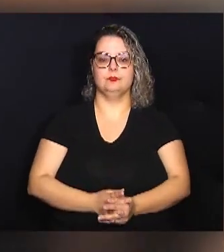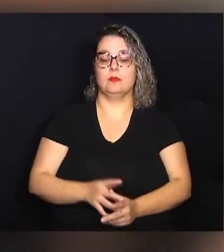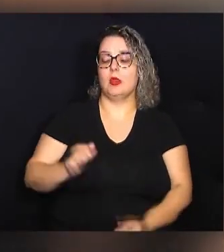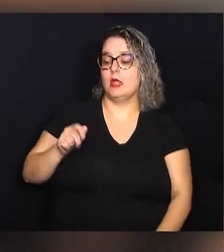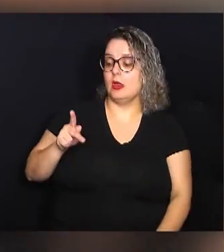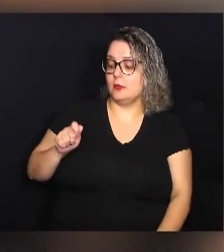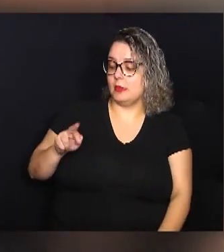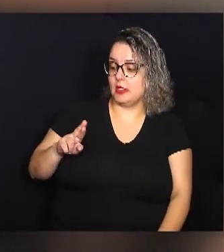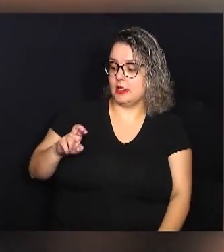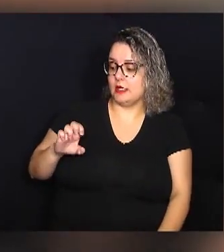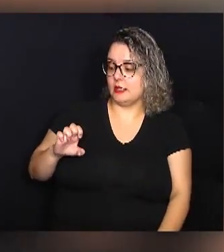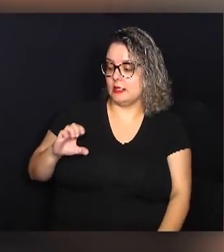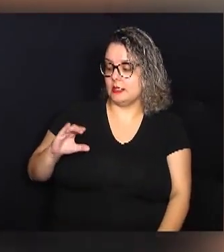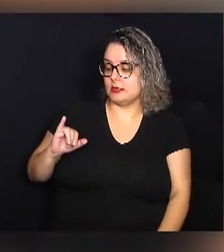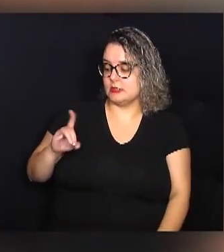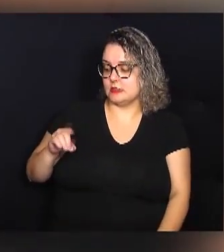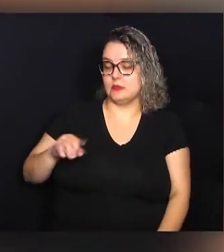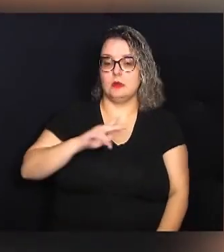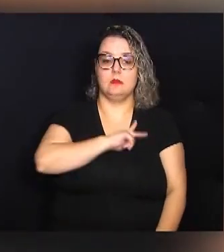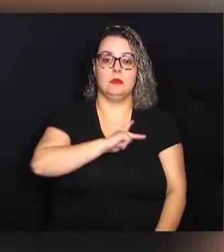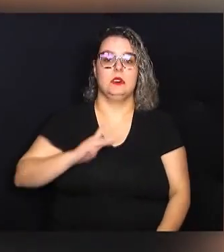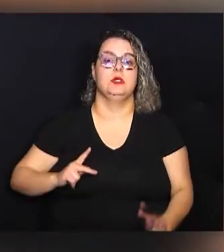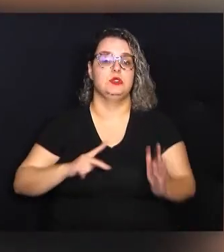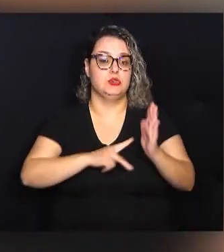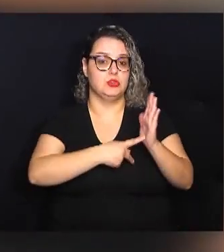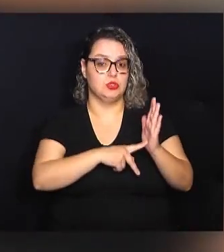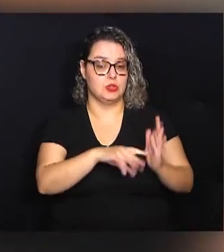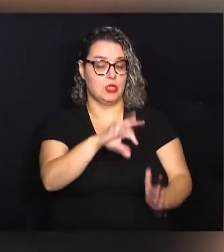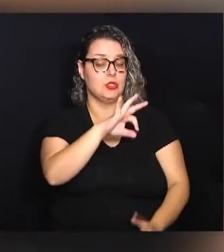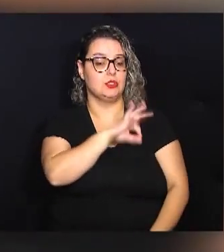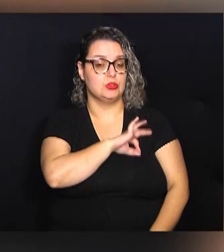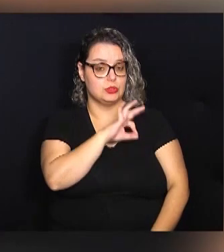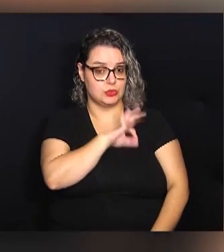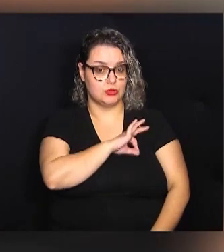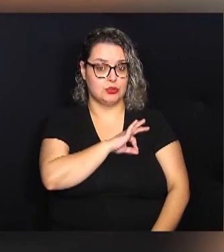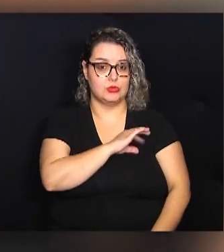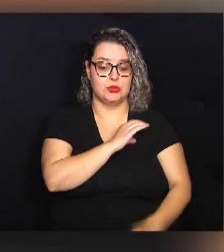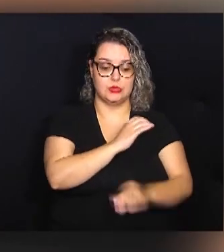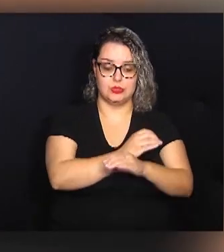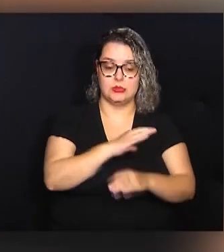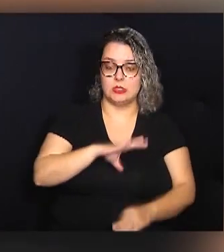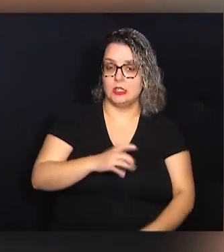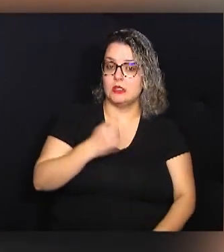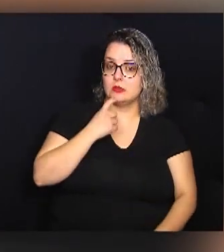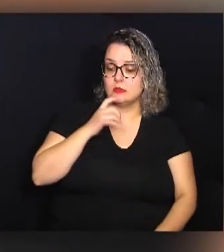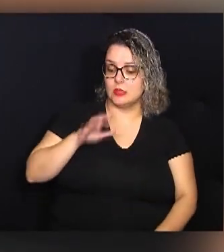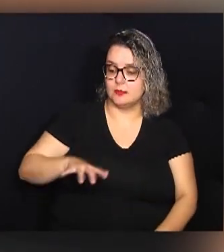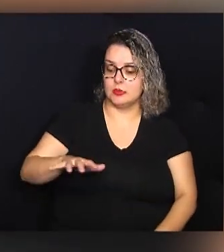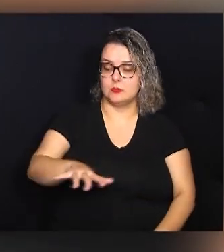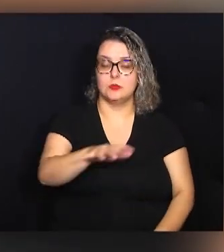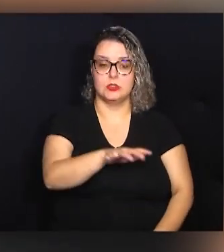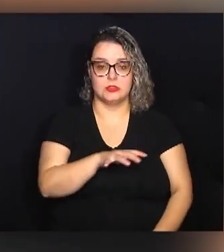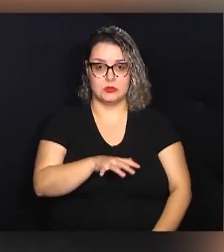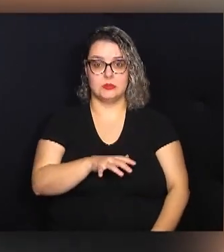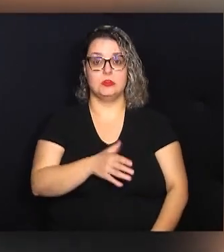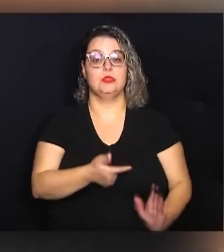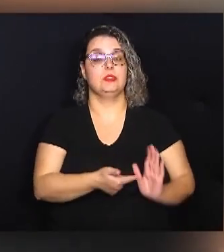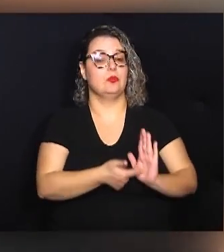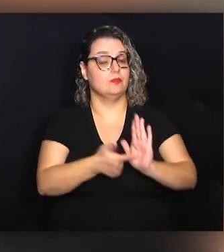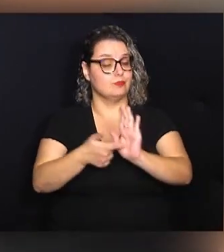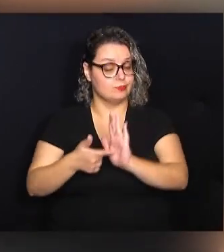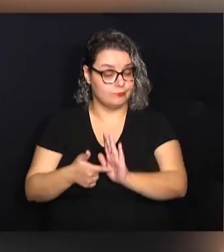Lima de Carvalho é presidente do Sindicato dos Policiais Civis de Campinas e região e apresentou